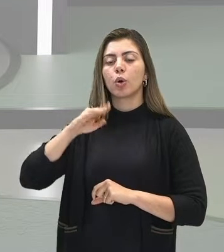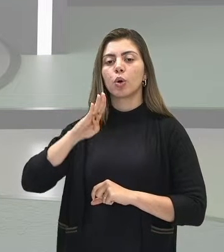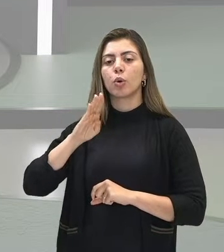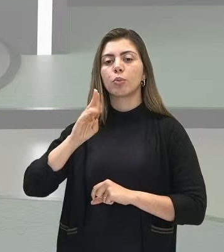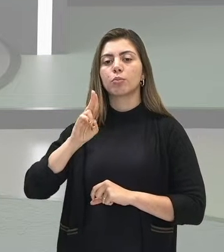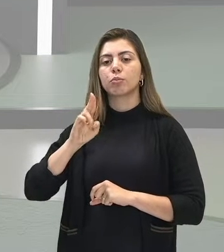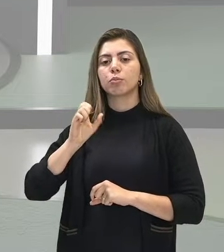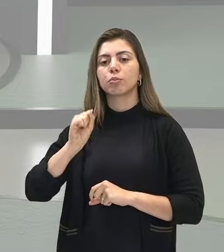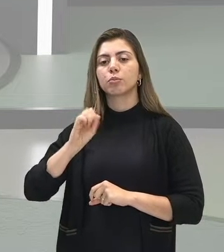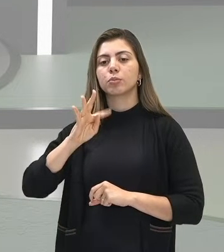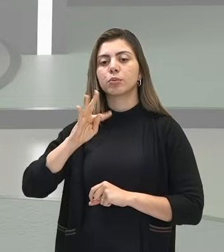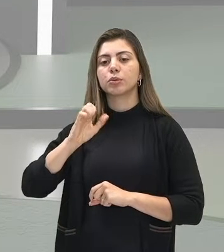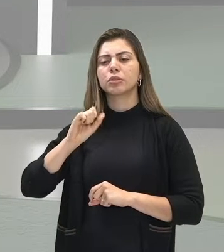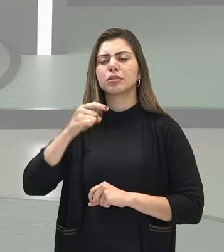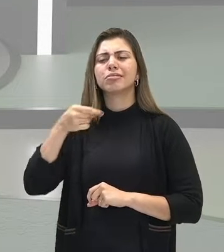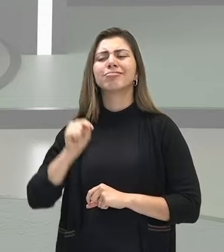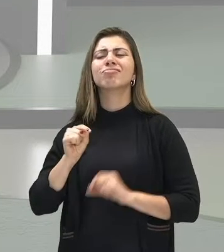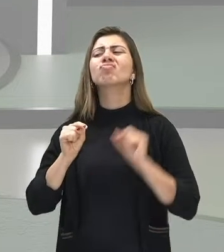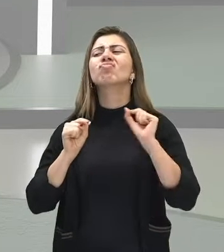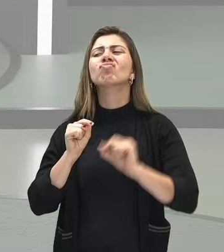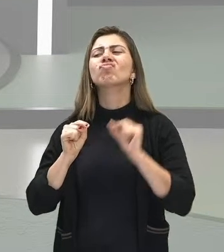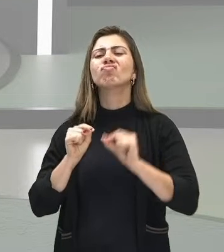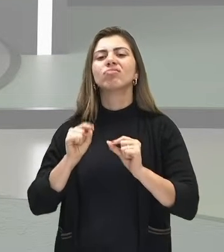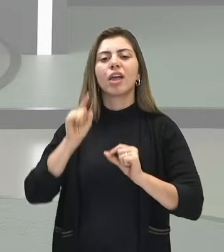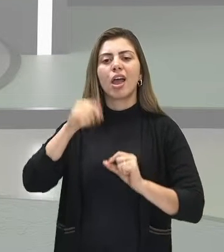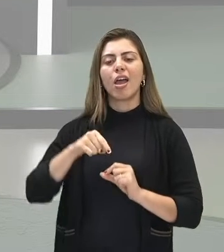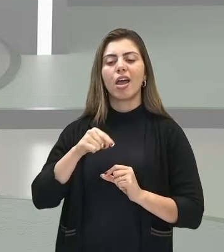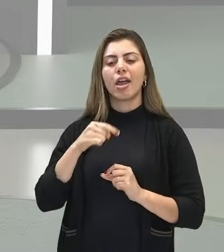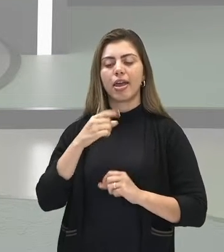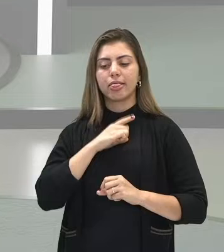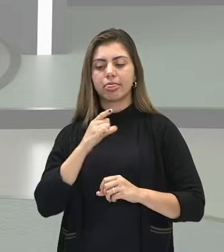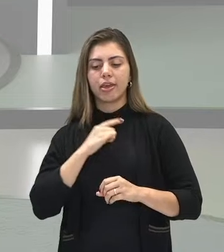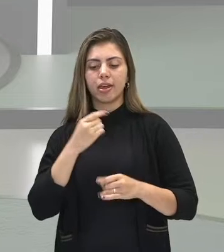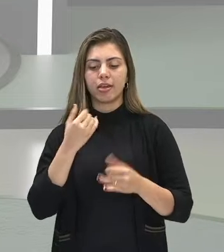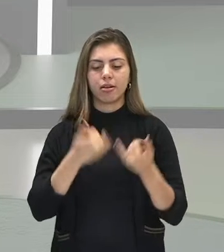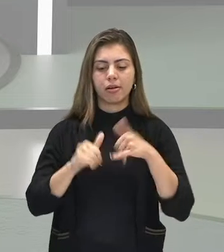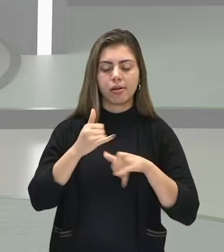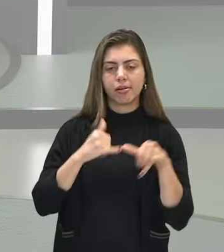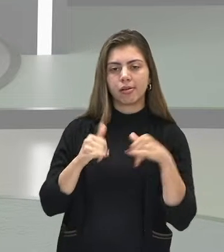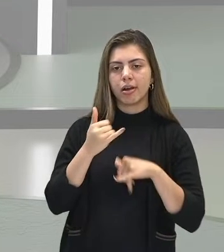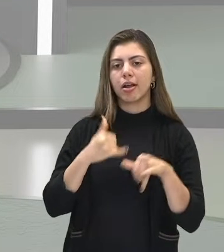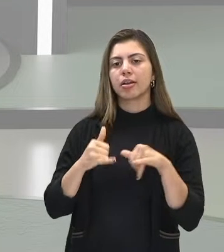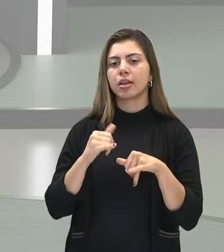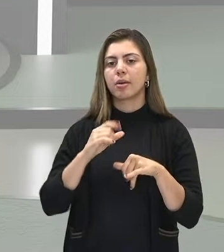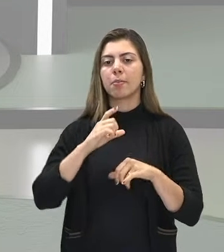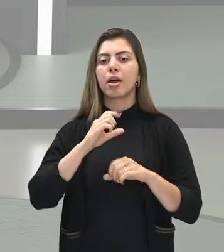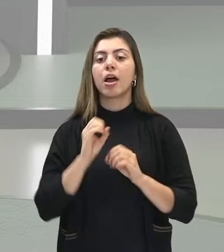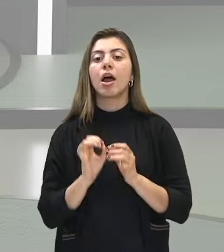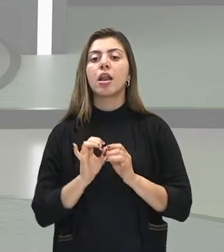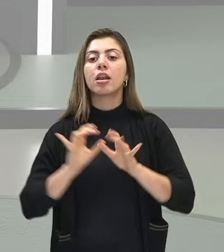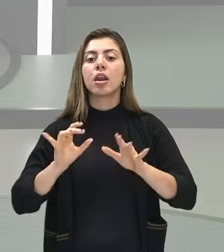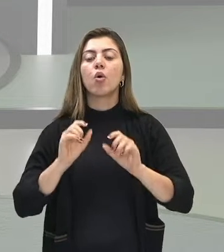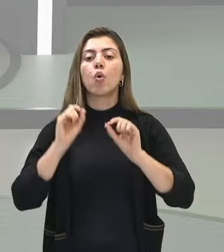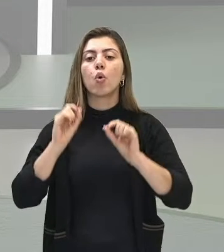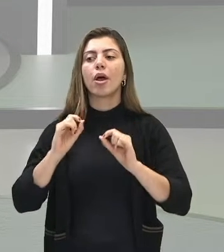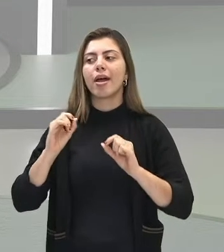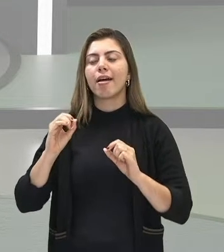A combustão é um processo químico que ocorre com liberação de